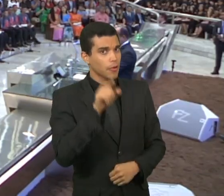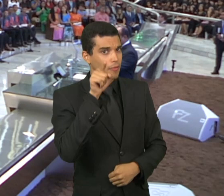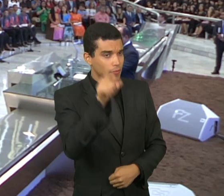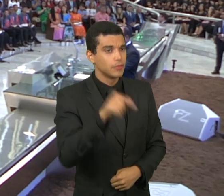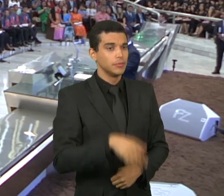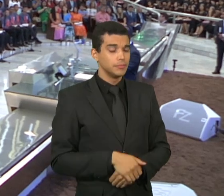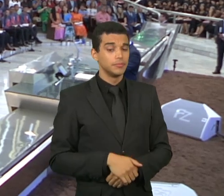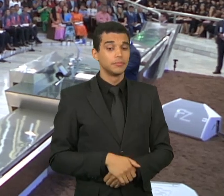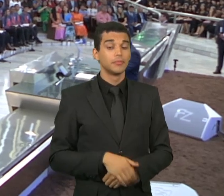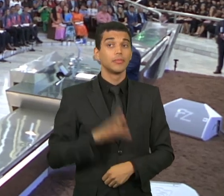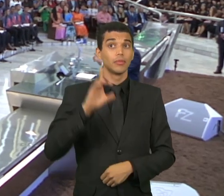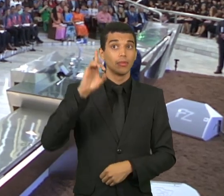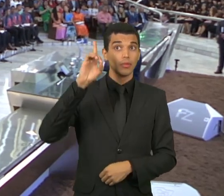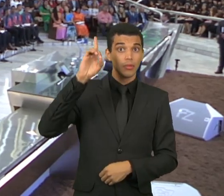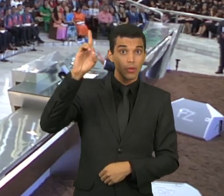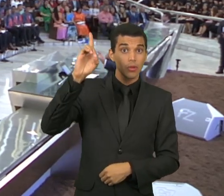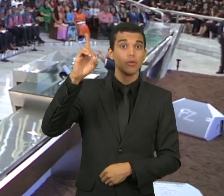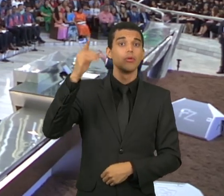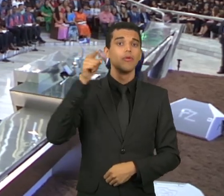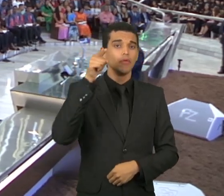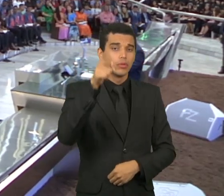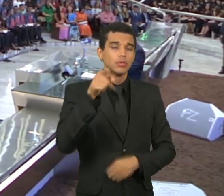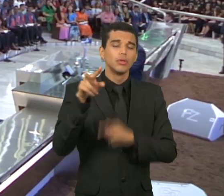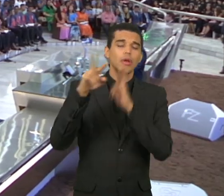Deus tem te dado sonhos.